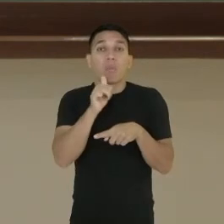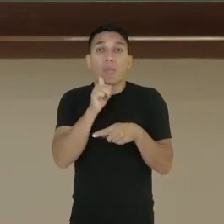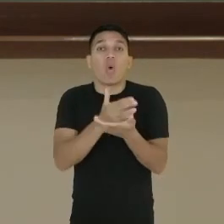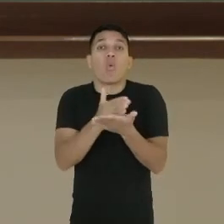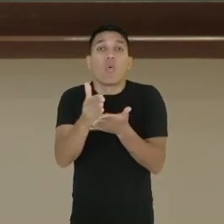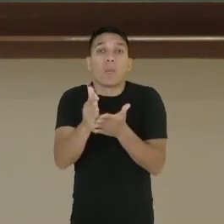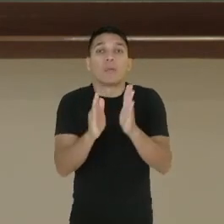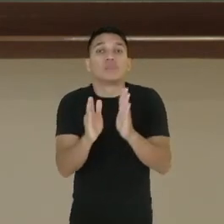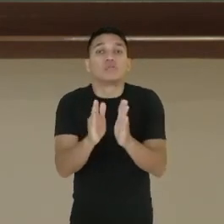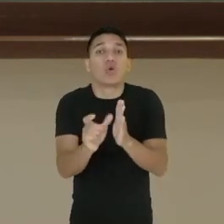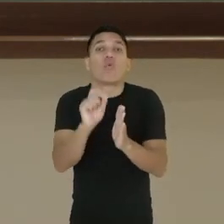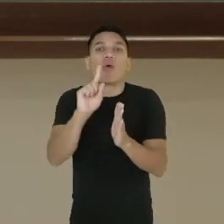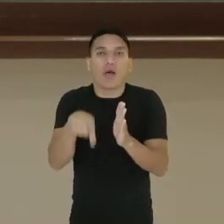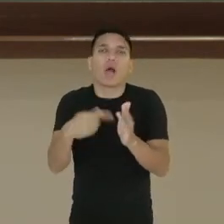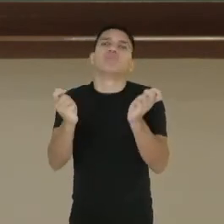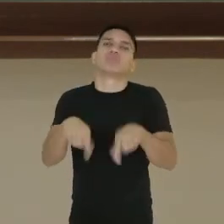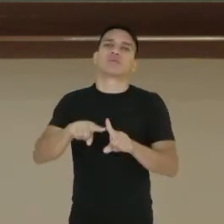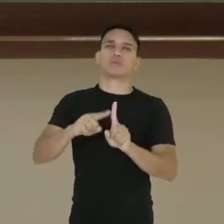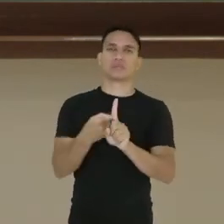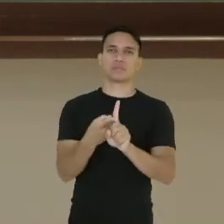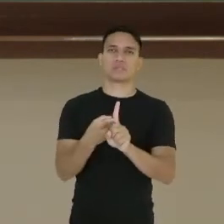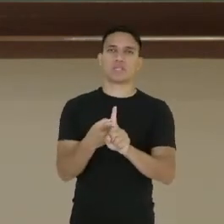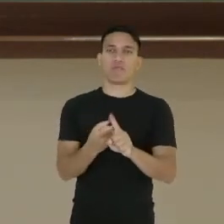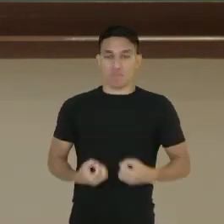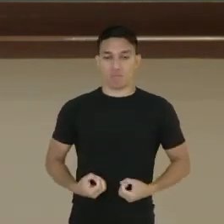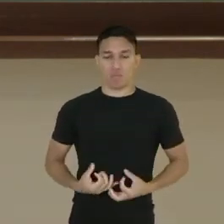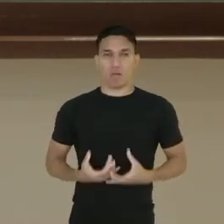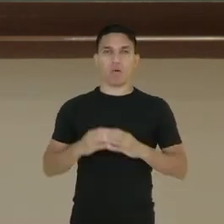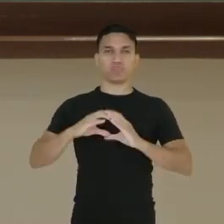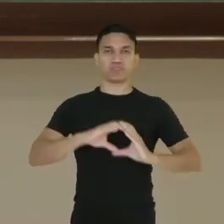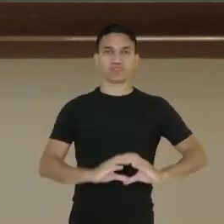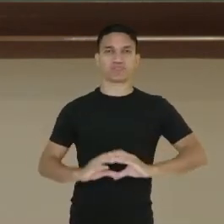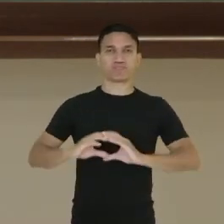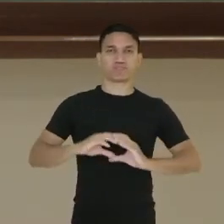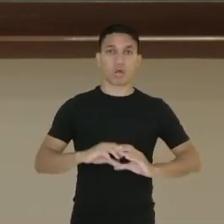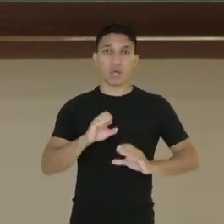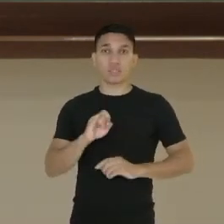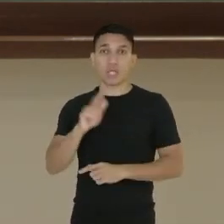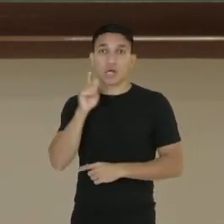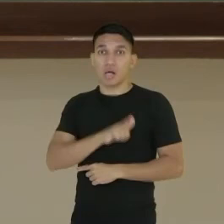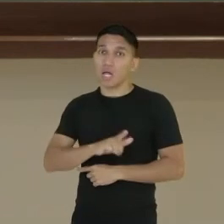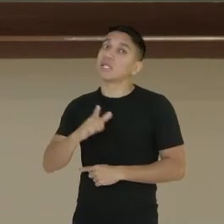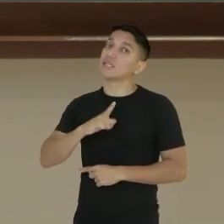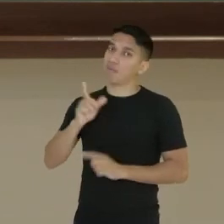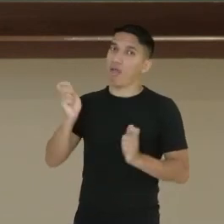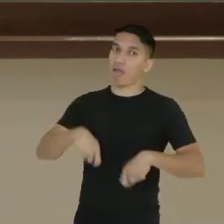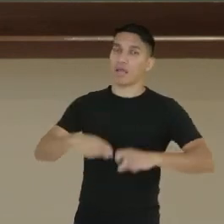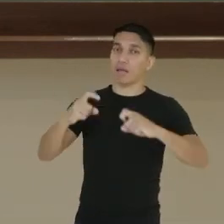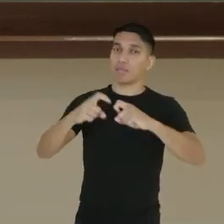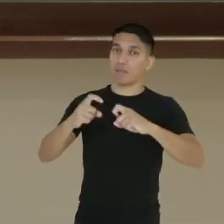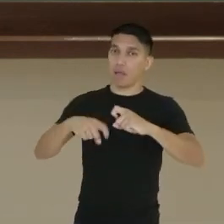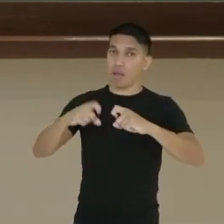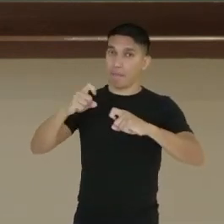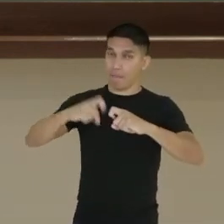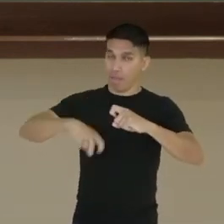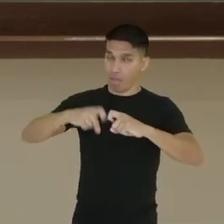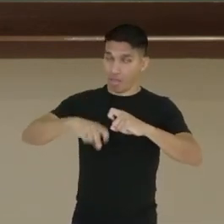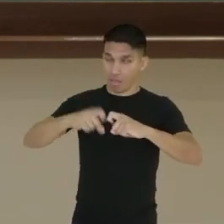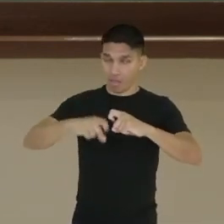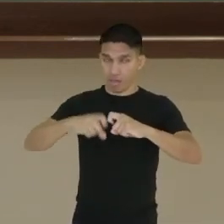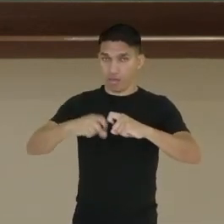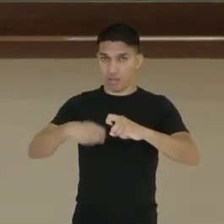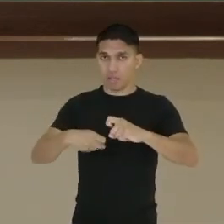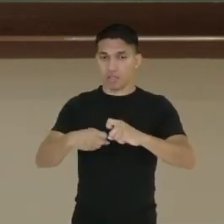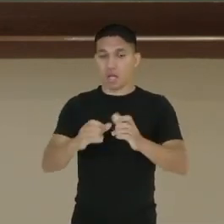gente chama de período fértil. Ela vai ovular. E ela, se ela tiver relação sexual uns 3 dias antes ou 3 dias